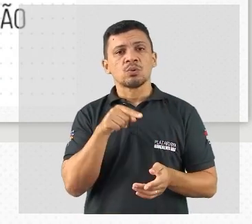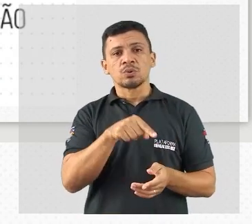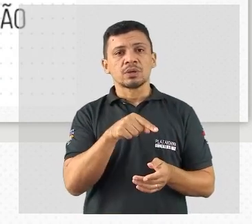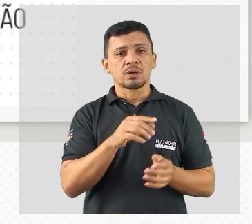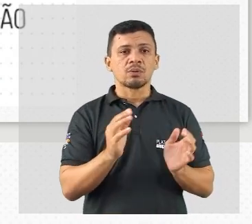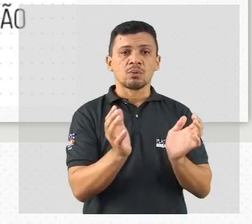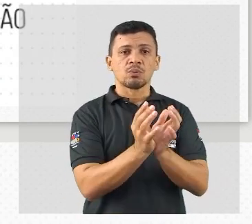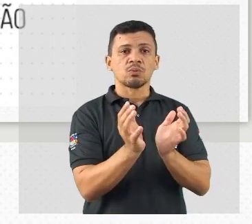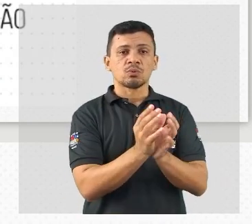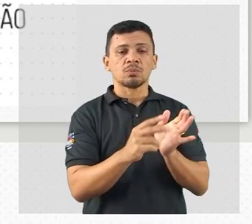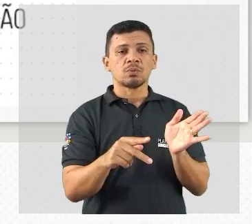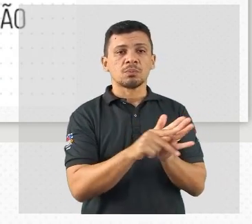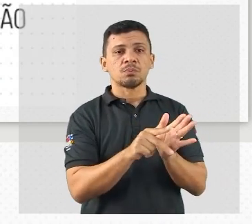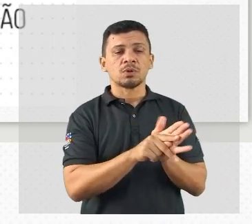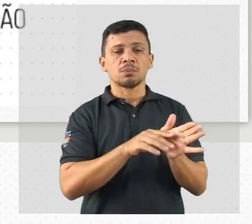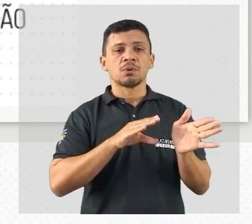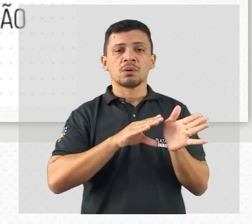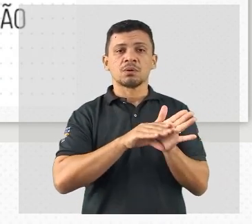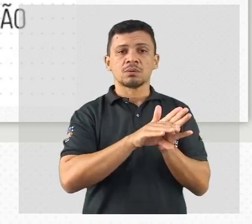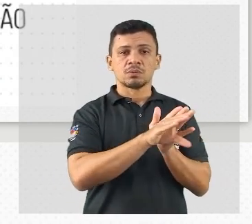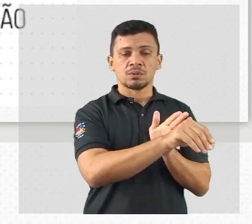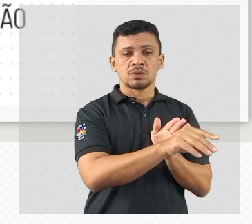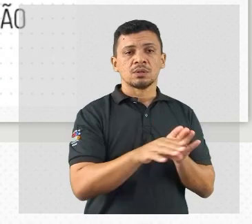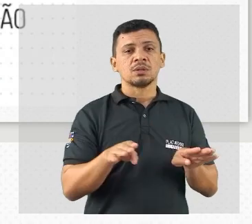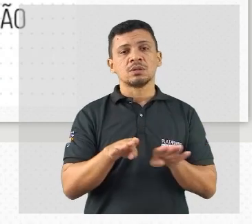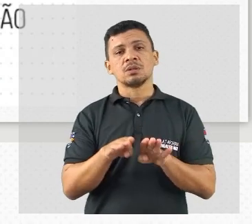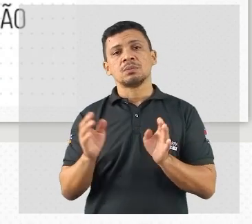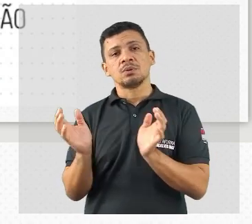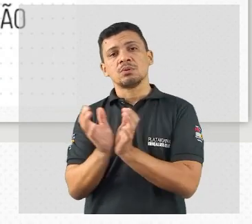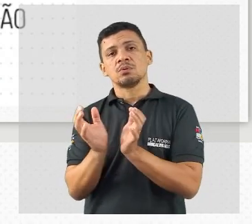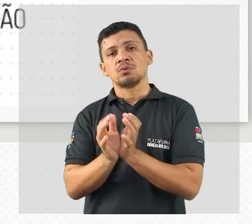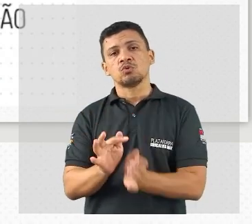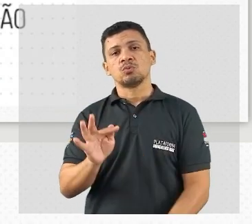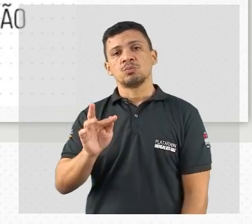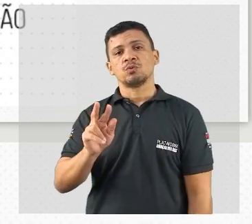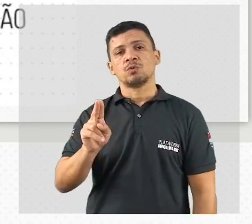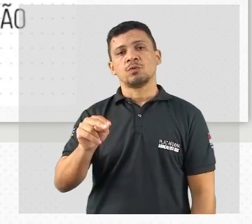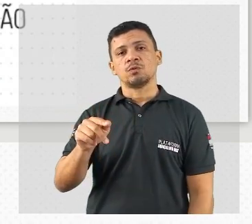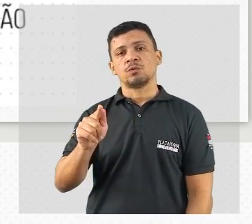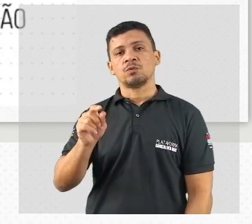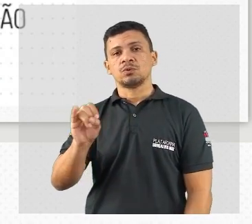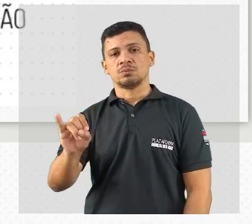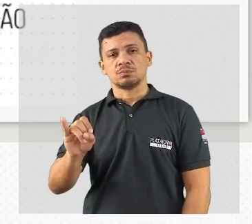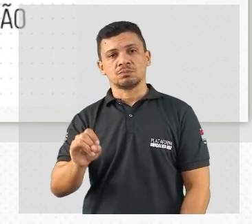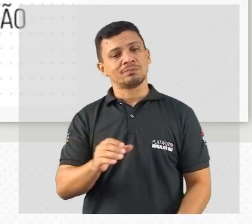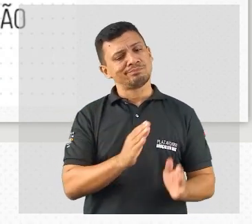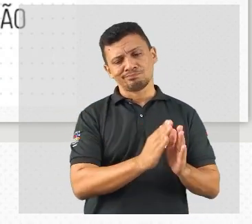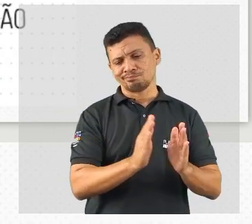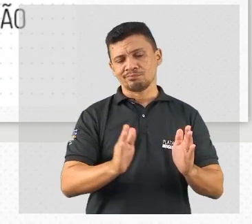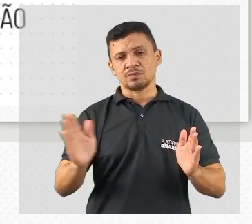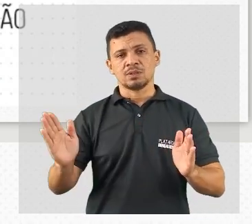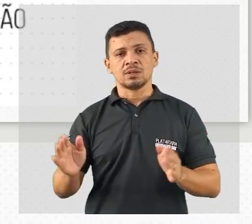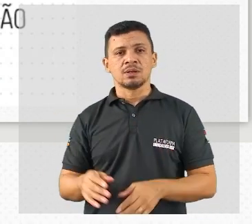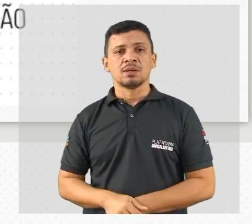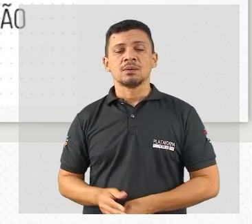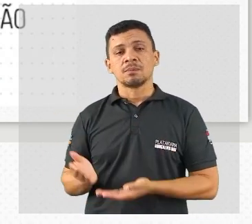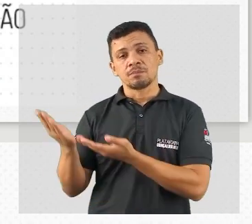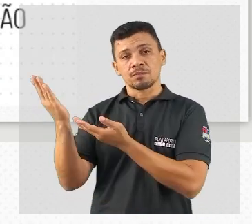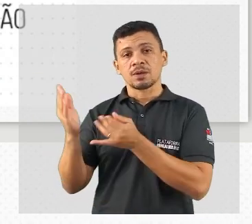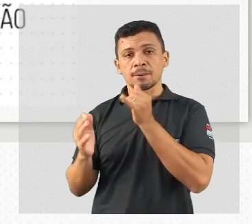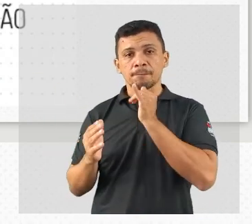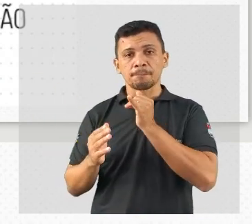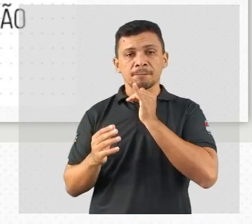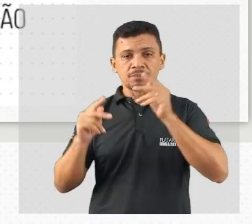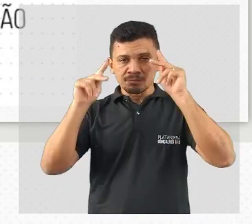das bactérias, o reino Fungi, que é o reino dos fungos, e assim sucessivamente, tá bom? Então, aqui eu trouxe um exemplo do ser humano